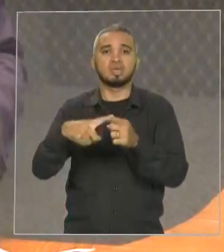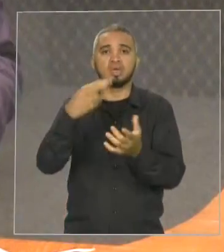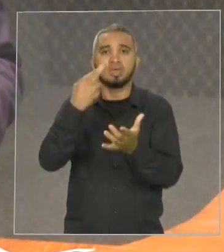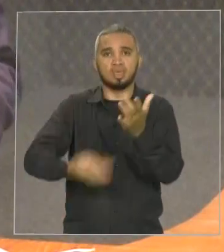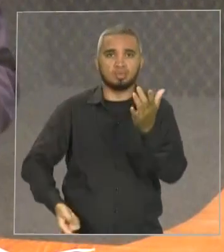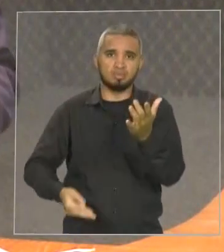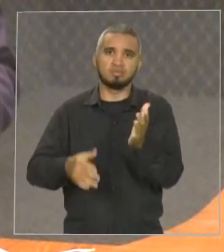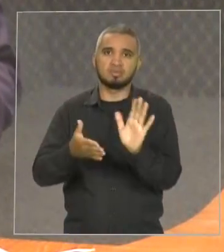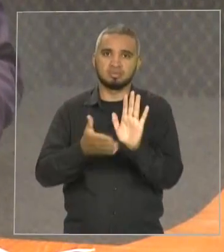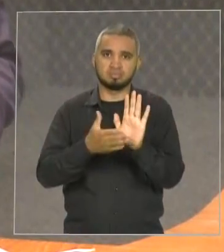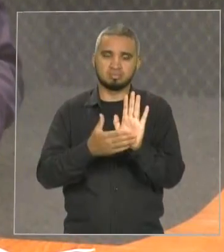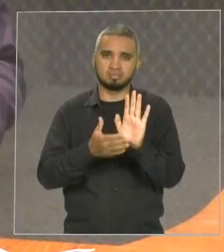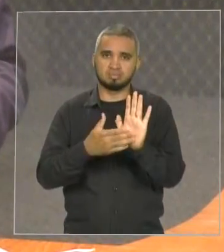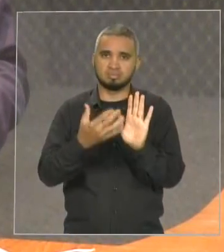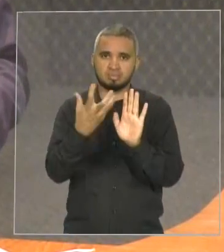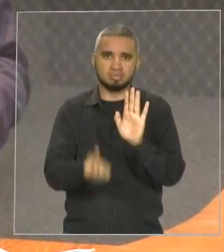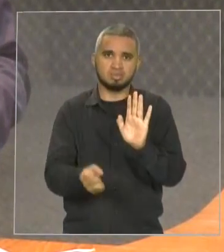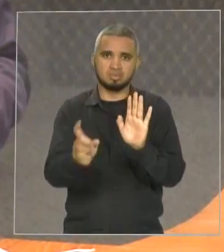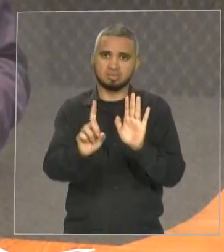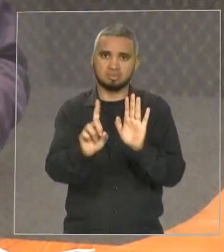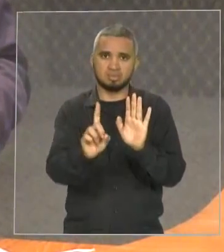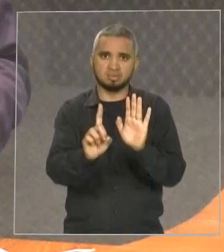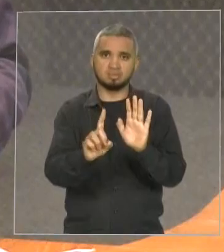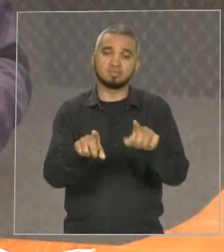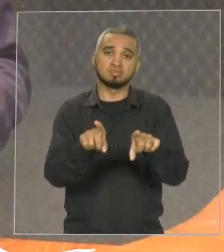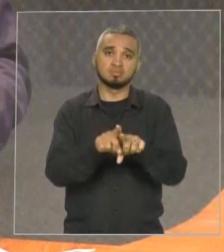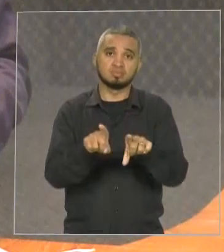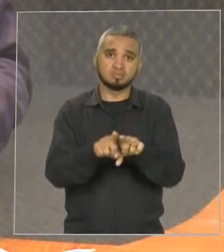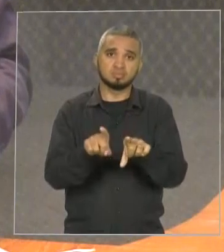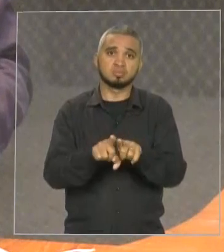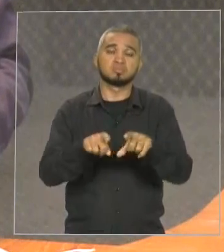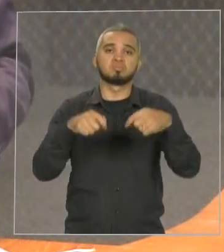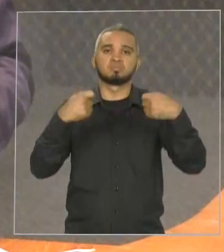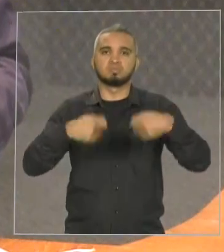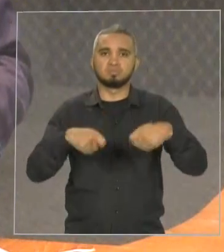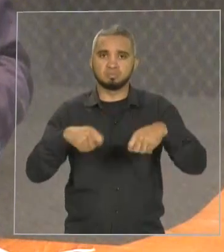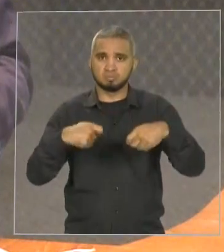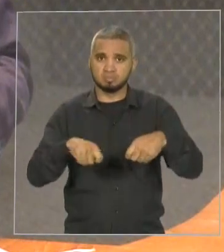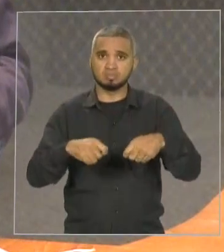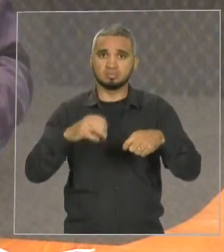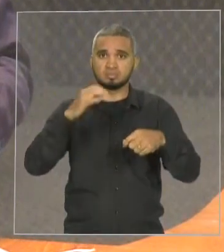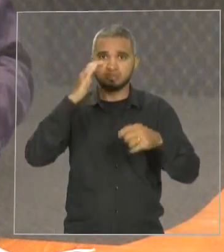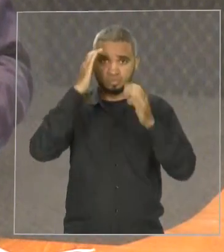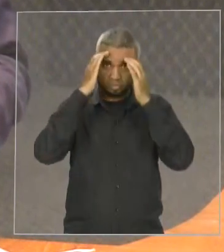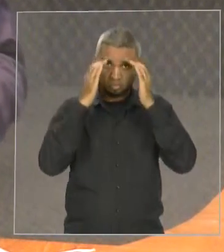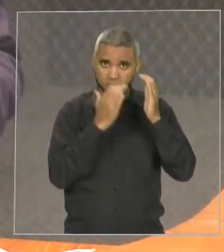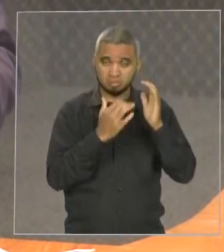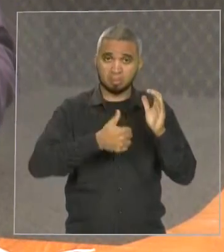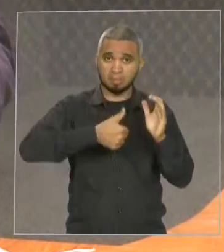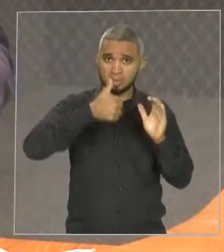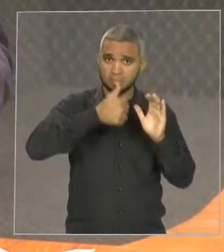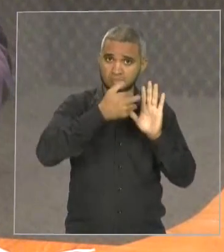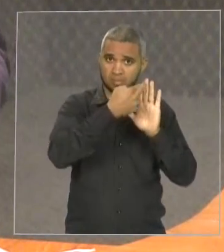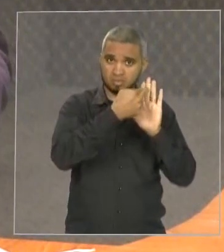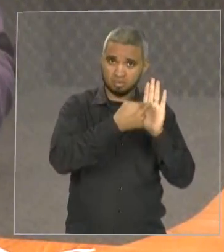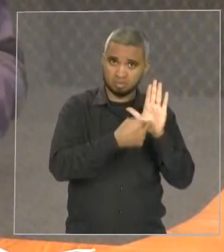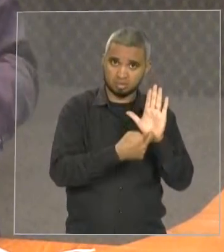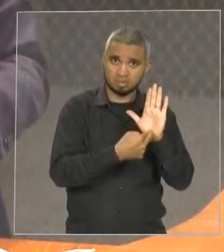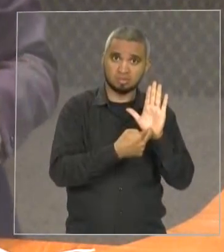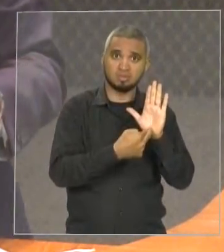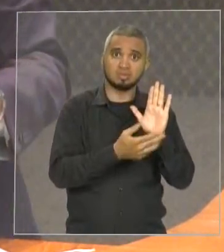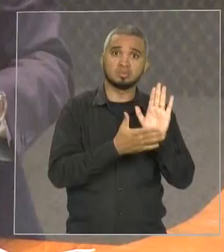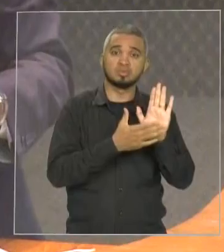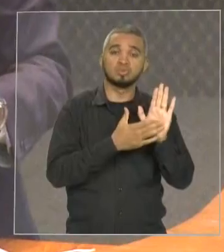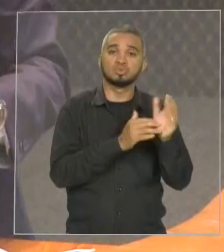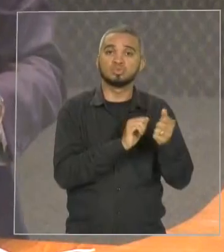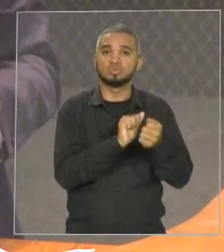licitação. E, ao final, que seja confirmada a medida cautelar pleiteada, bem como julgada procedente a representação com a declaração